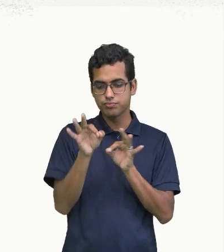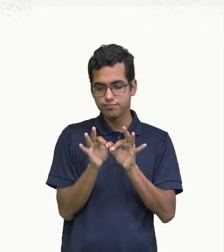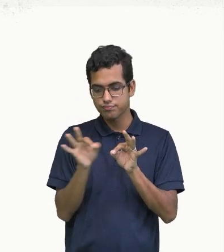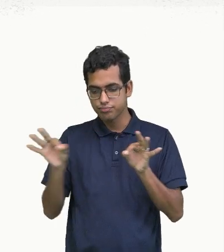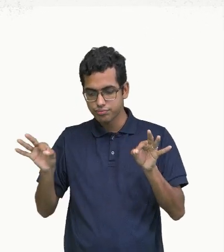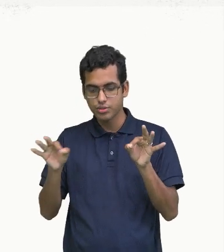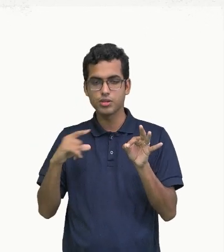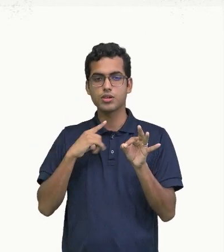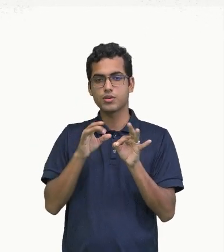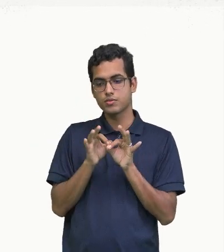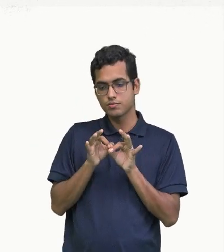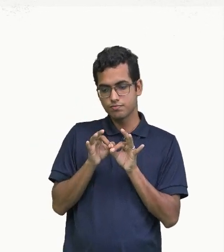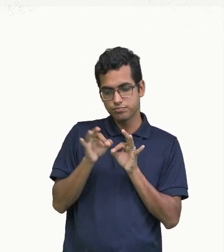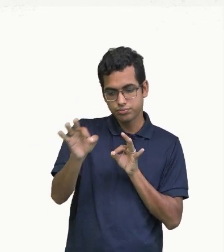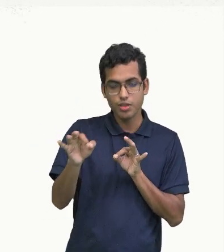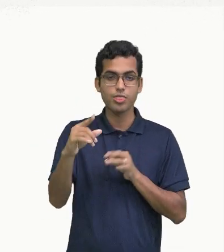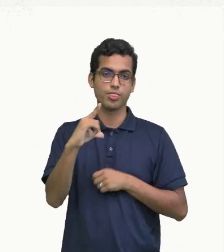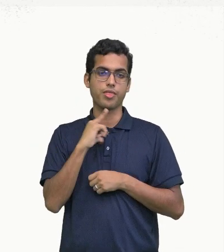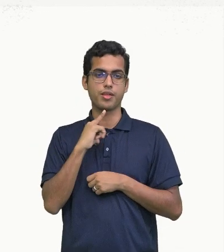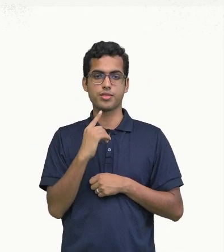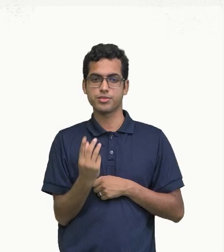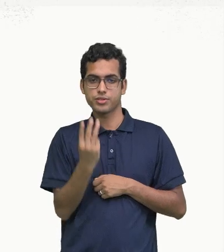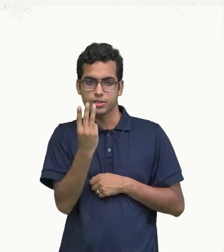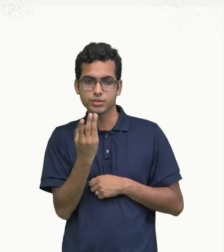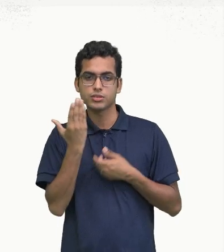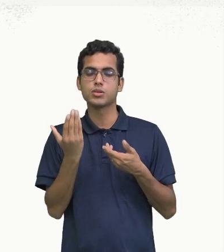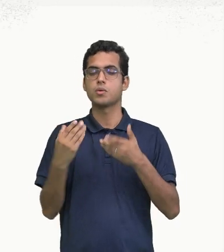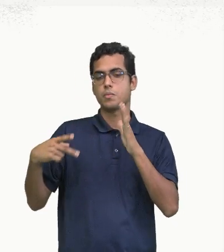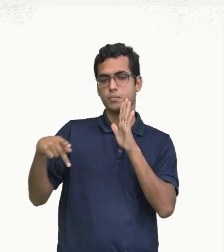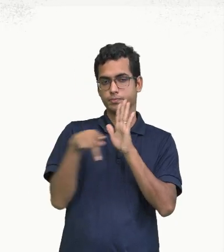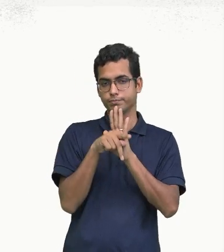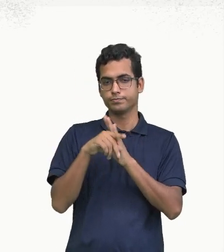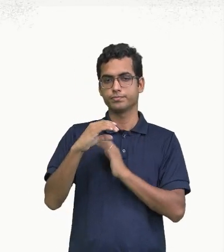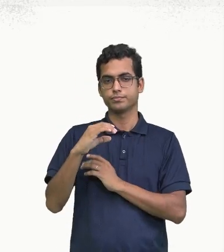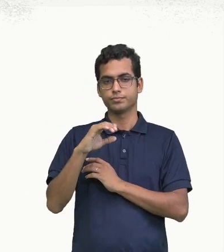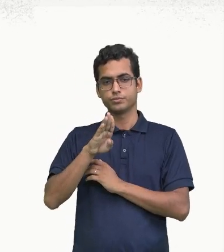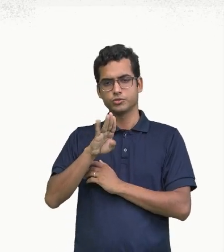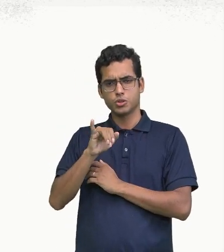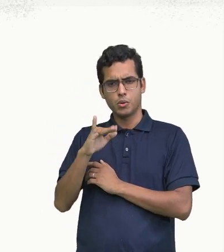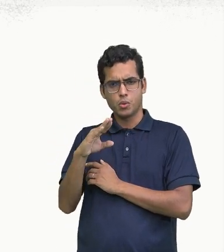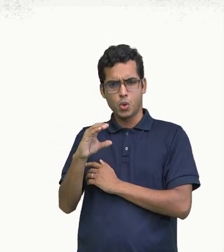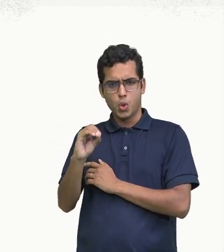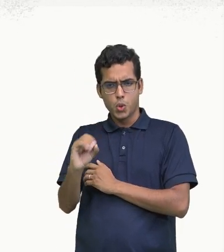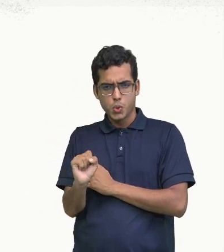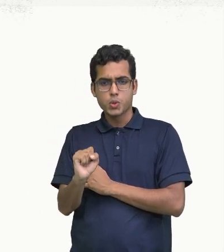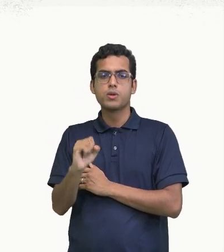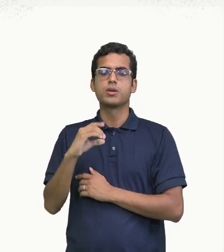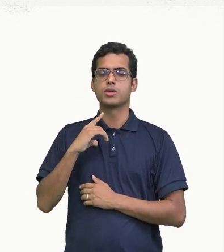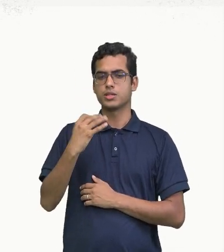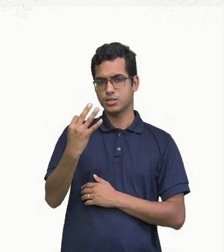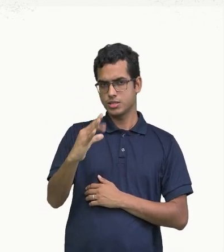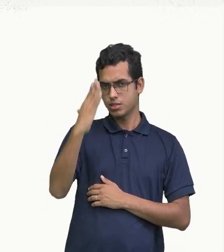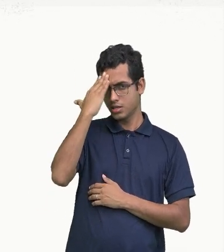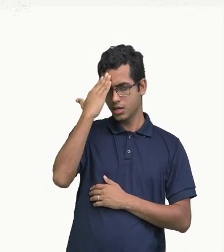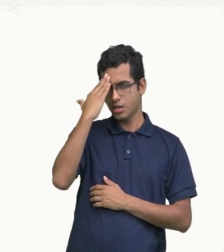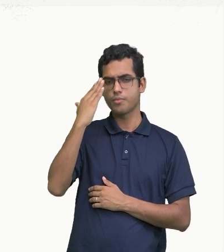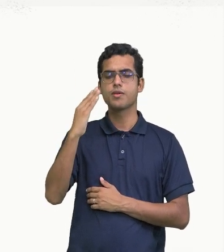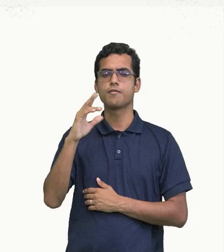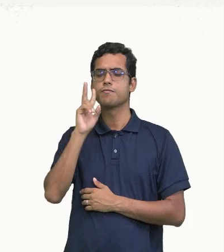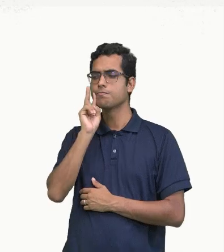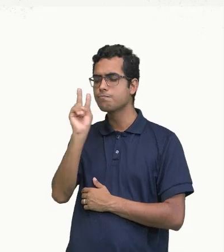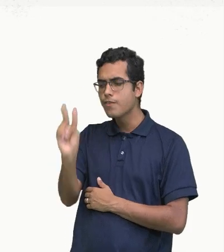de medida elevada ao cubo, tudo bem? É interessante que você saiba fazer essa leitura, que você tenha esse olhar